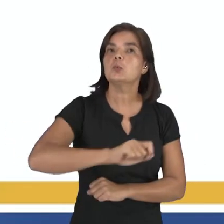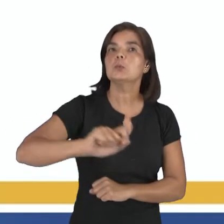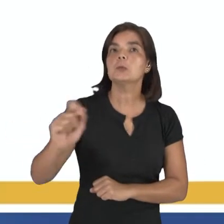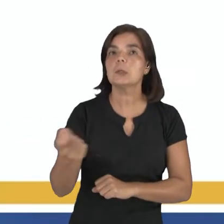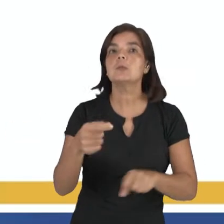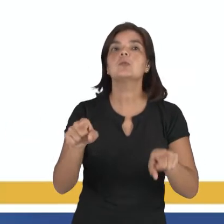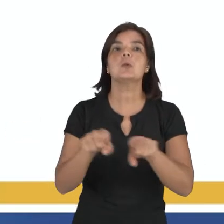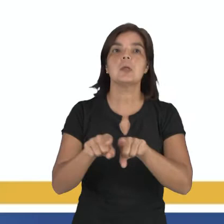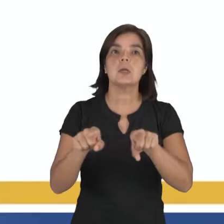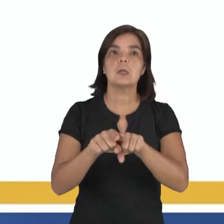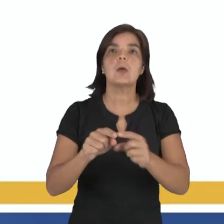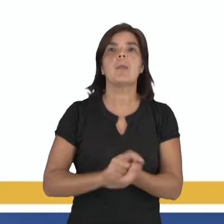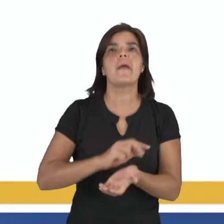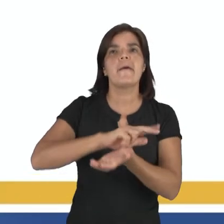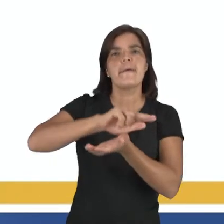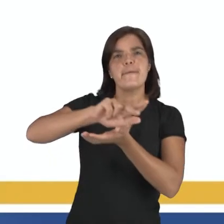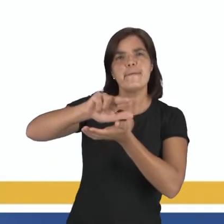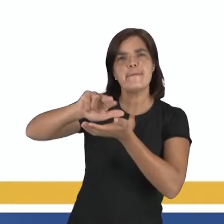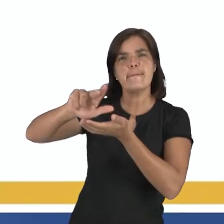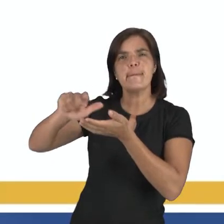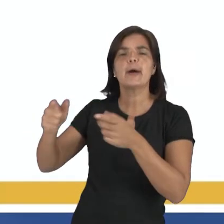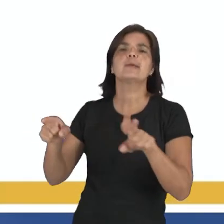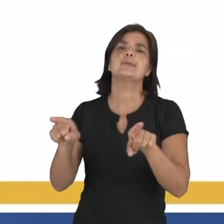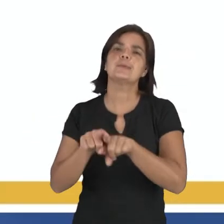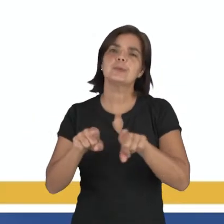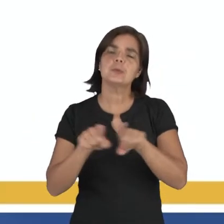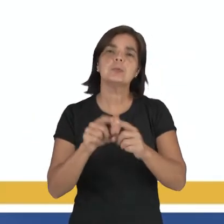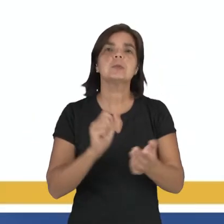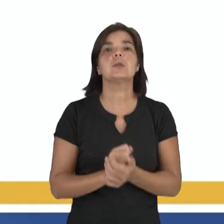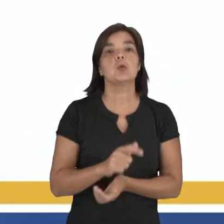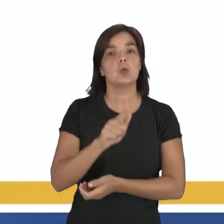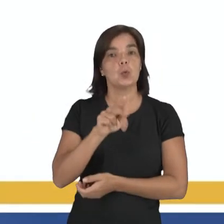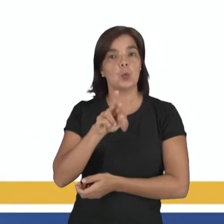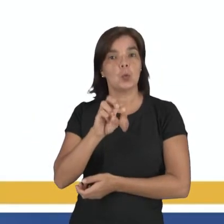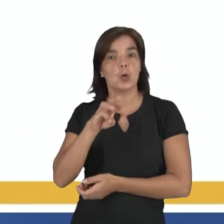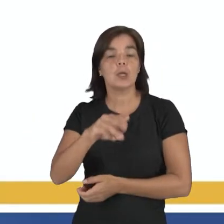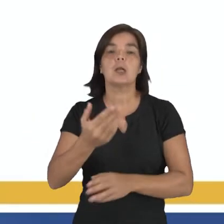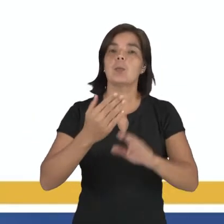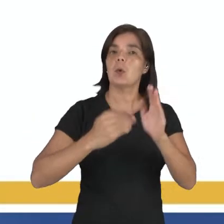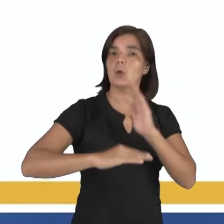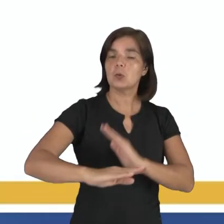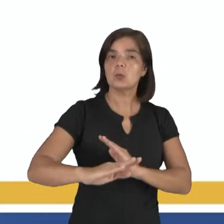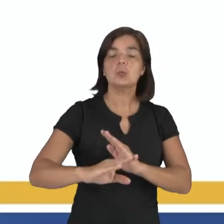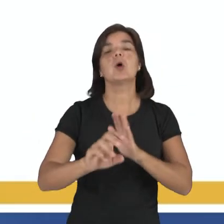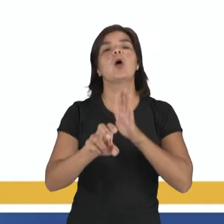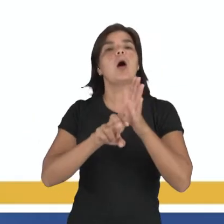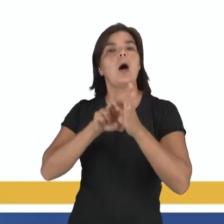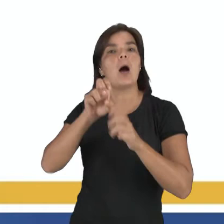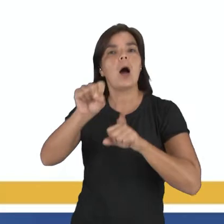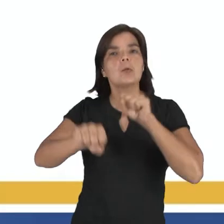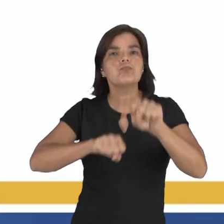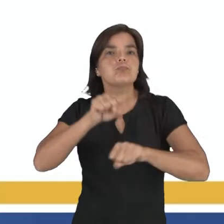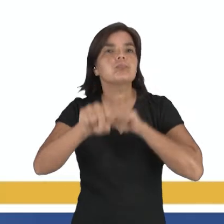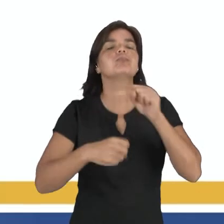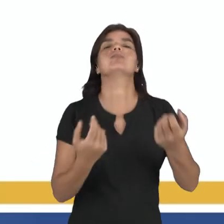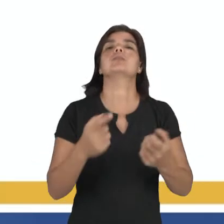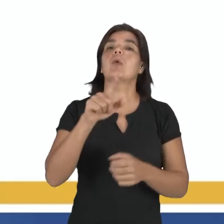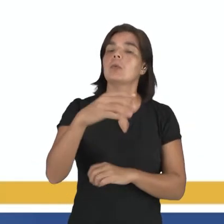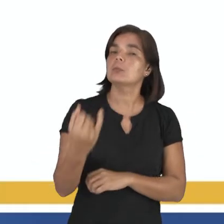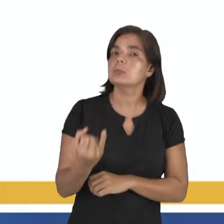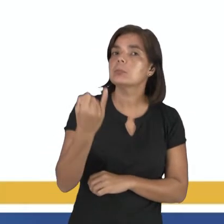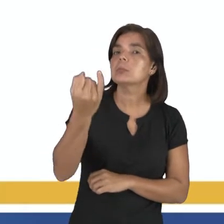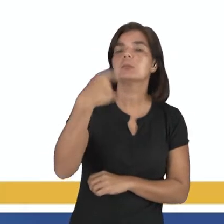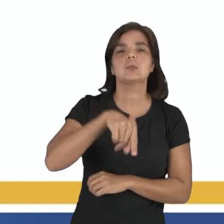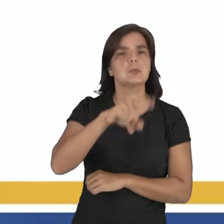atletismo, mas nós temos vários aí. Temos também a esgrima, as lutas, o ciclismo. É importante que